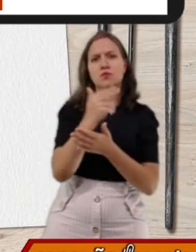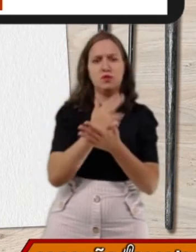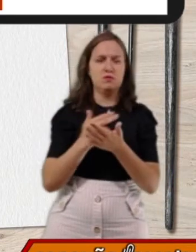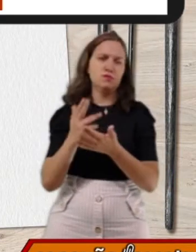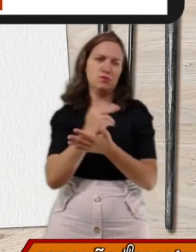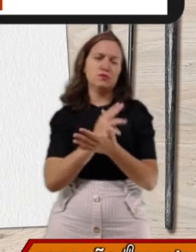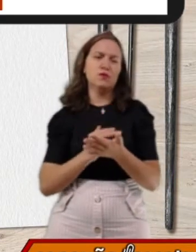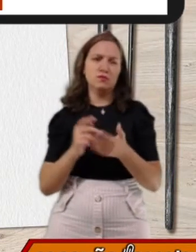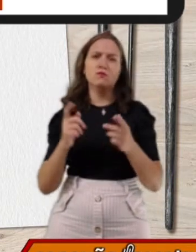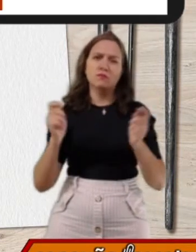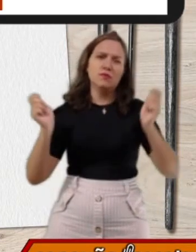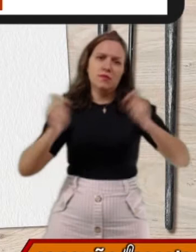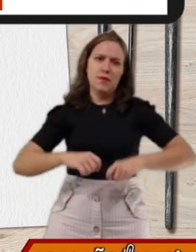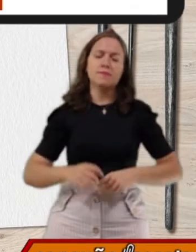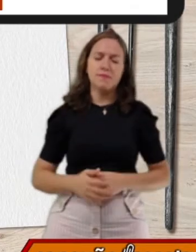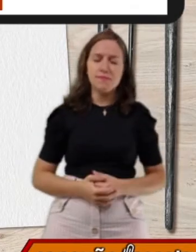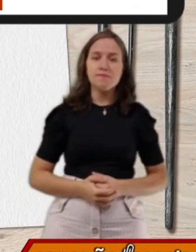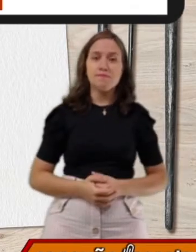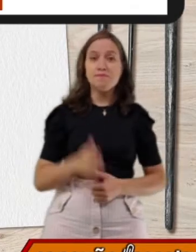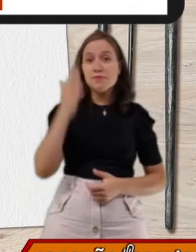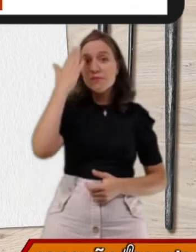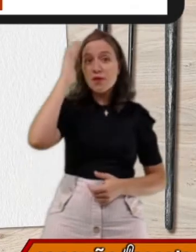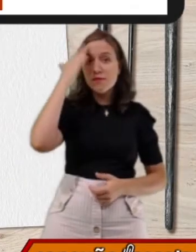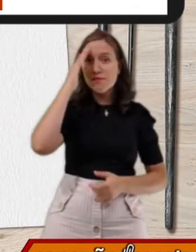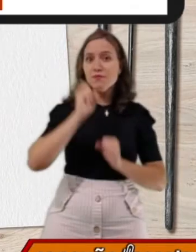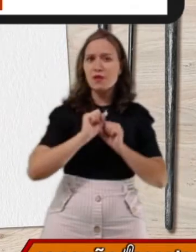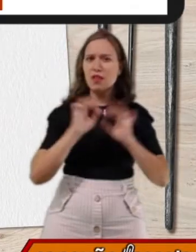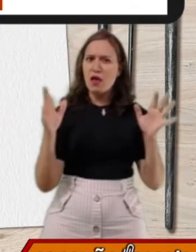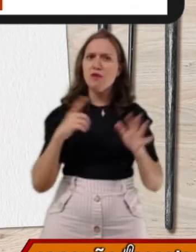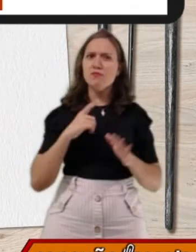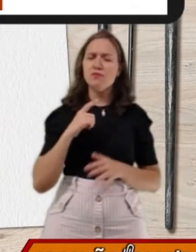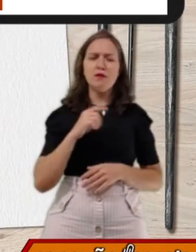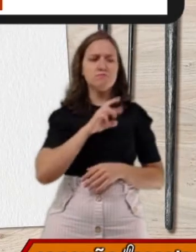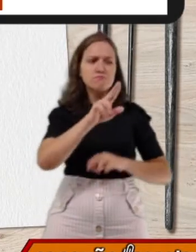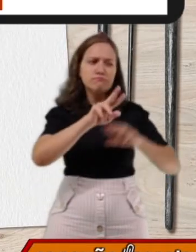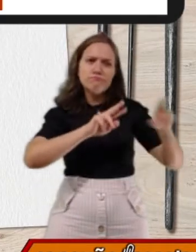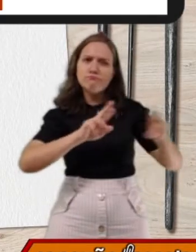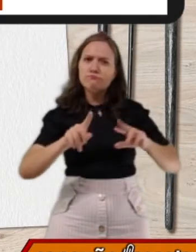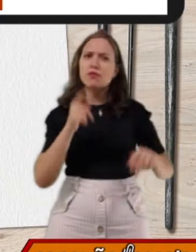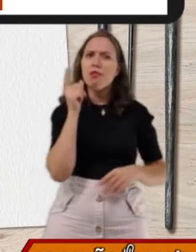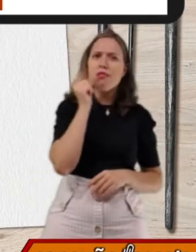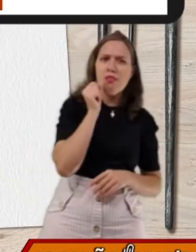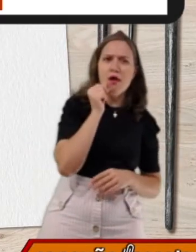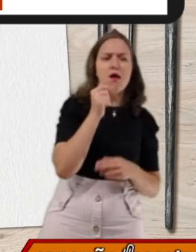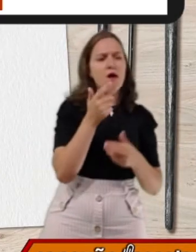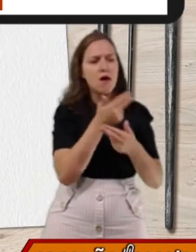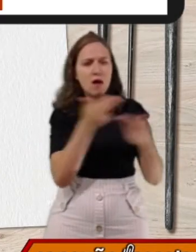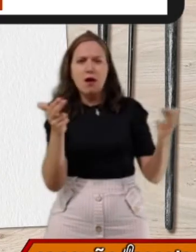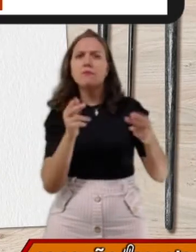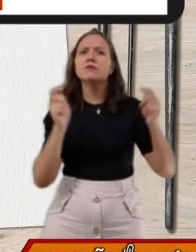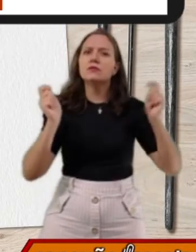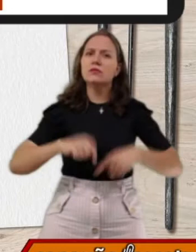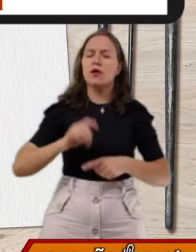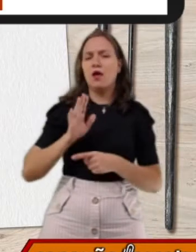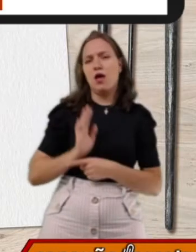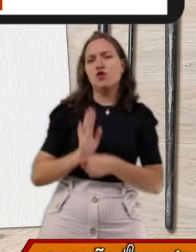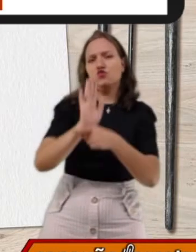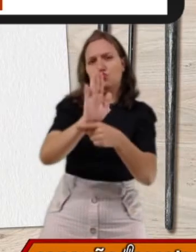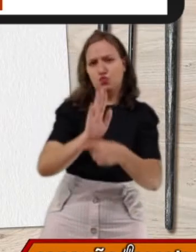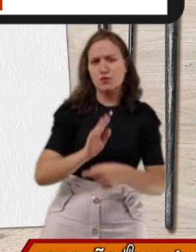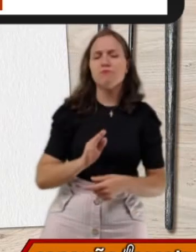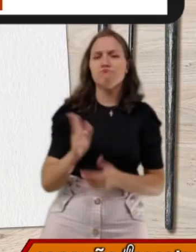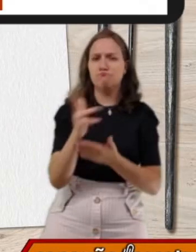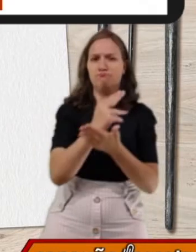os desenhos se amavam isso aqui deu para entender um pouquinho para você conhecer esses materiais e como esses materiais podem ser te